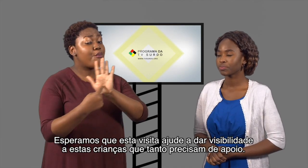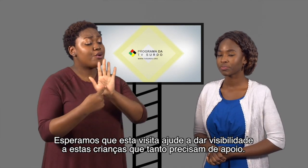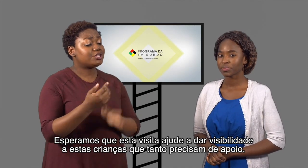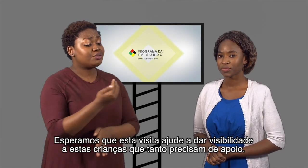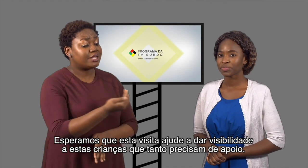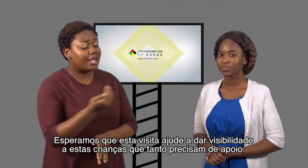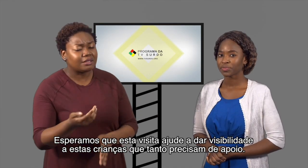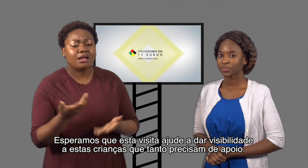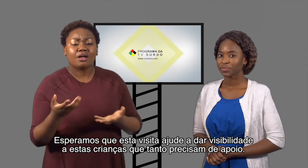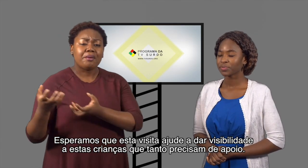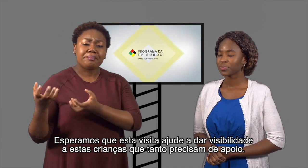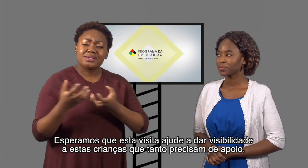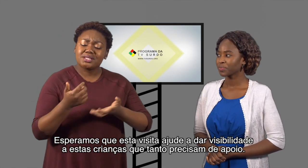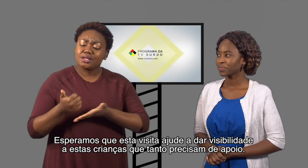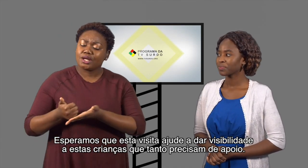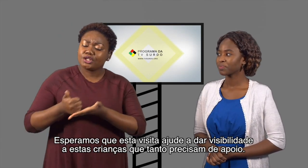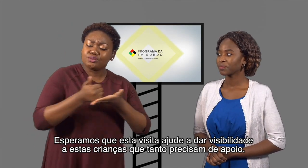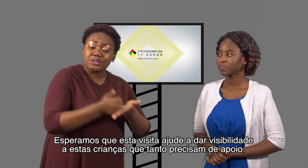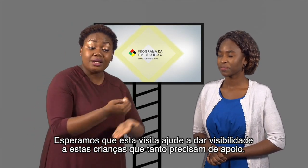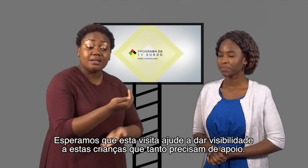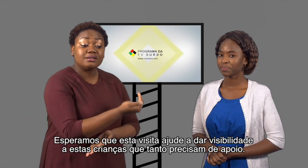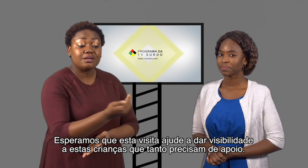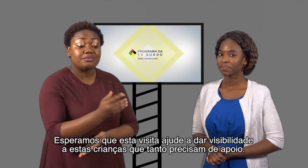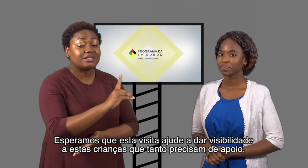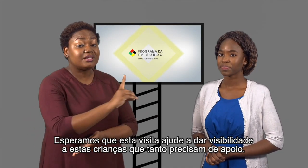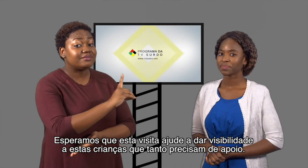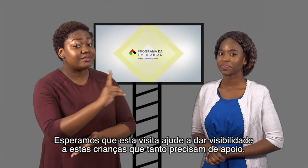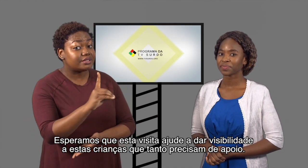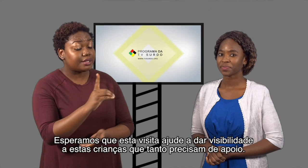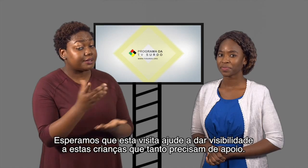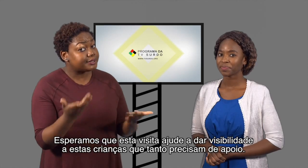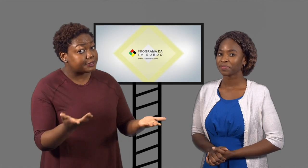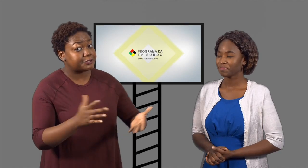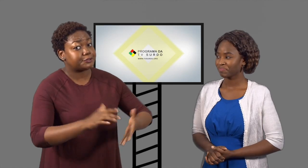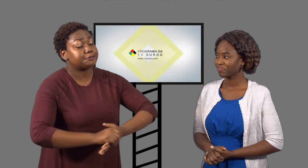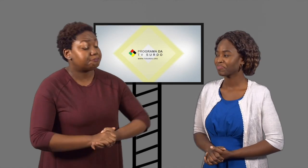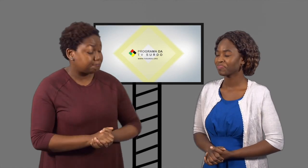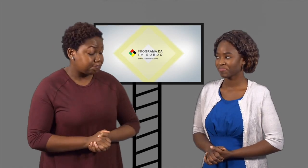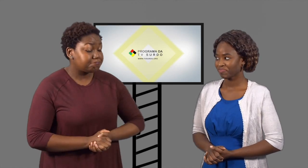visibilidade a estas crianças que tanto precisam de apoio.